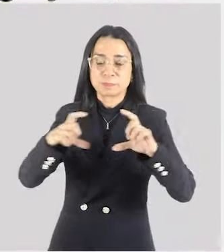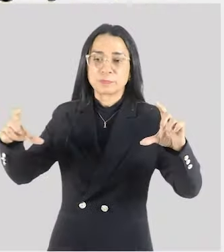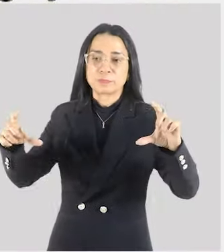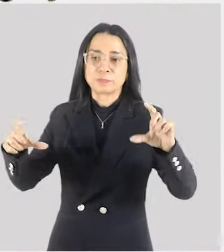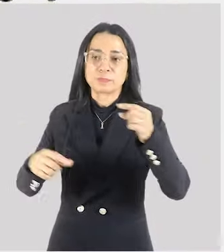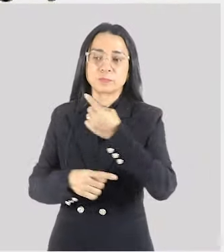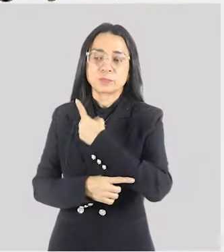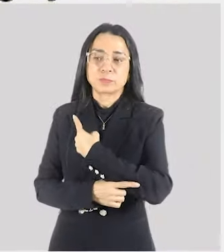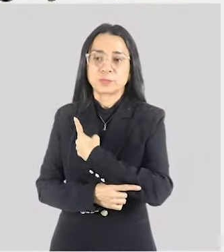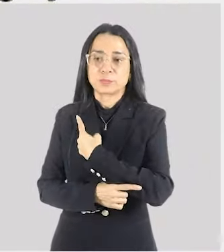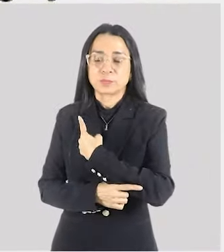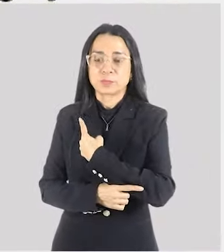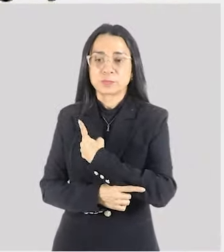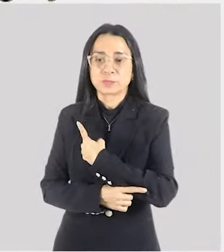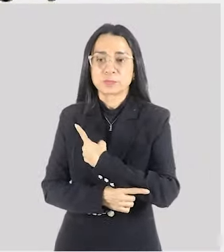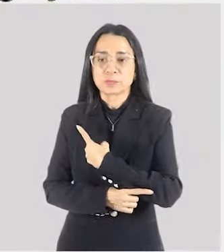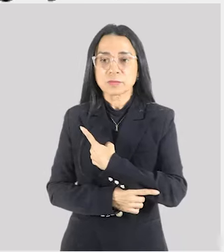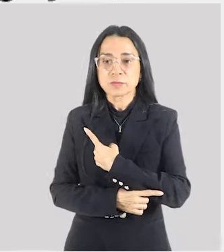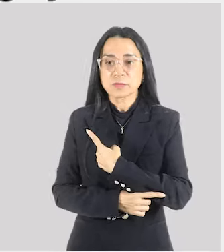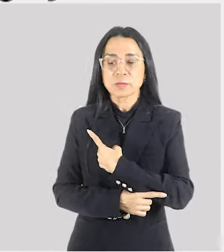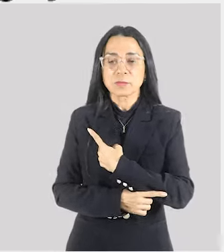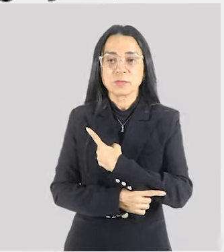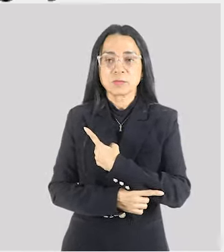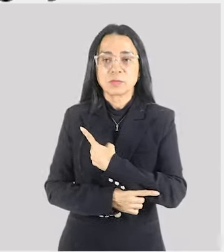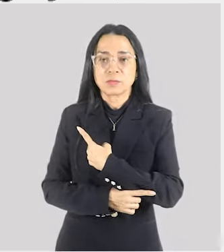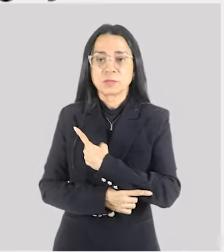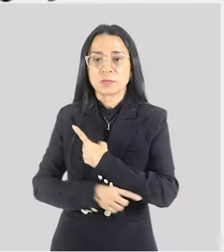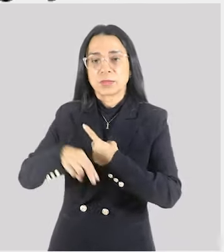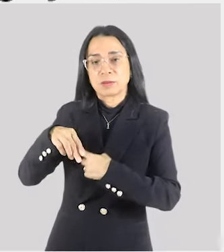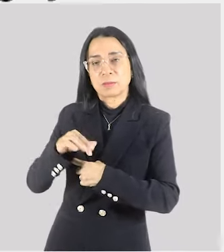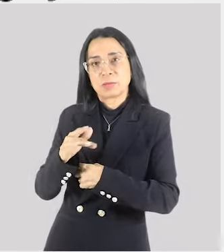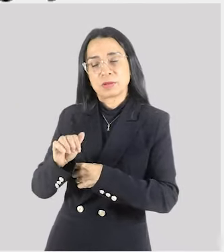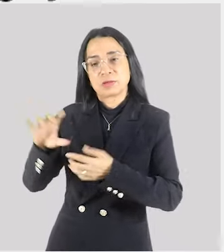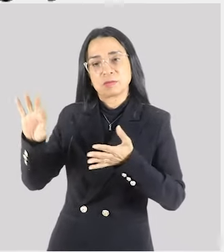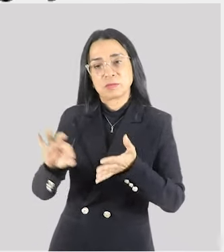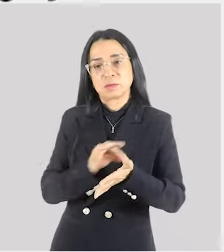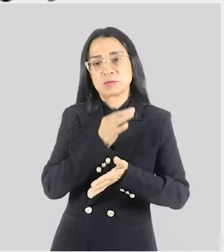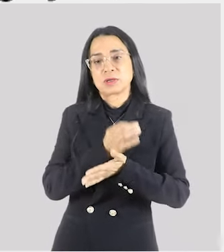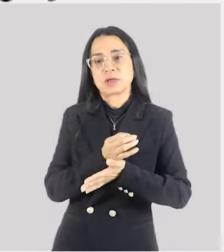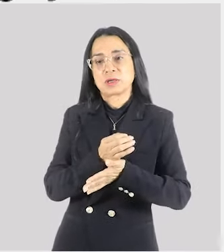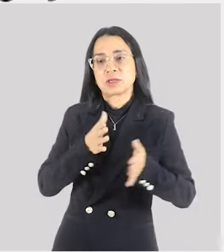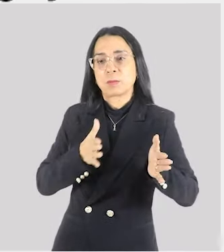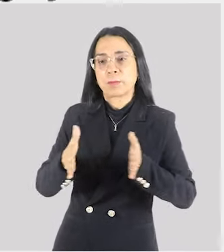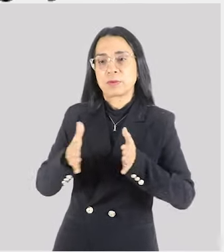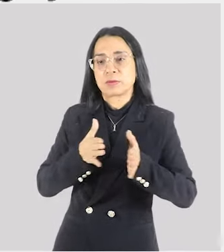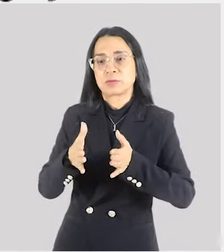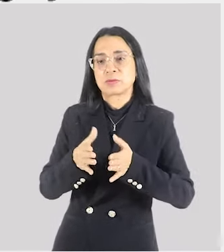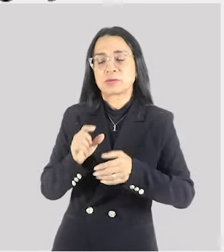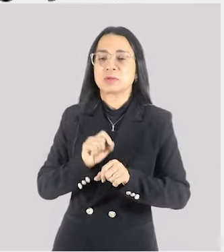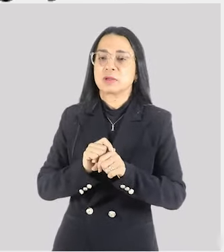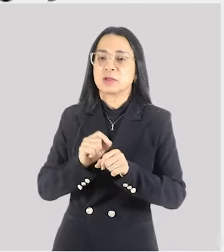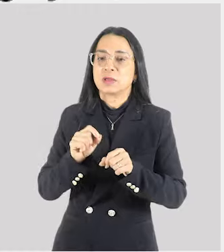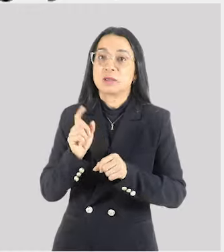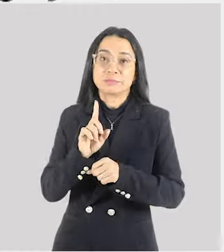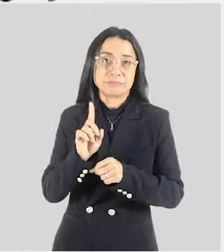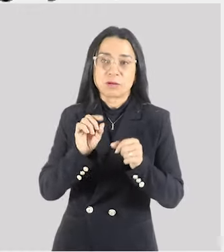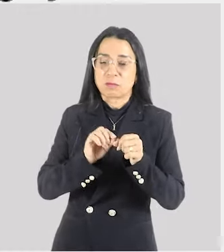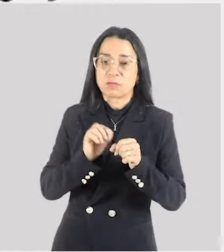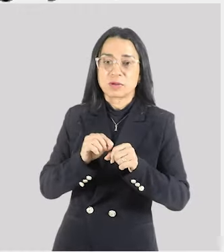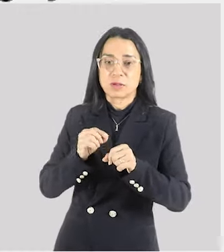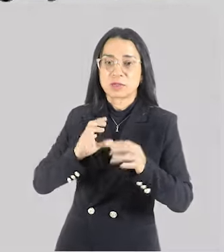foi ada temporariamente sem a realização de concurso público para exercer o cargo de professora substituta